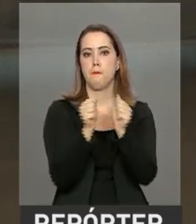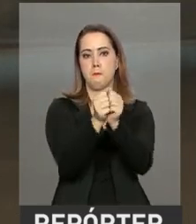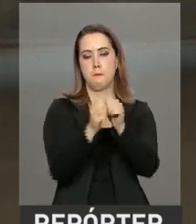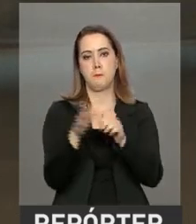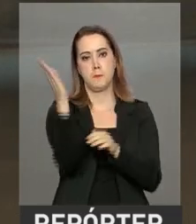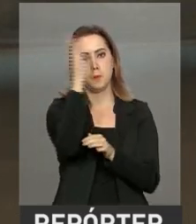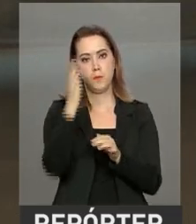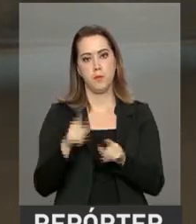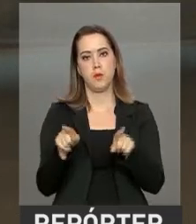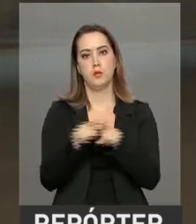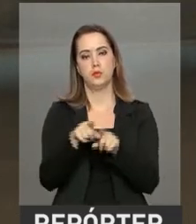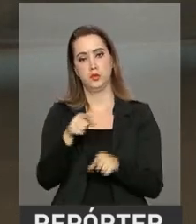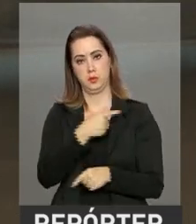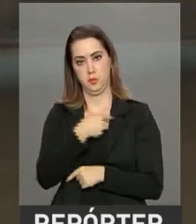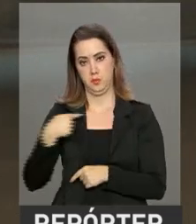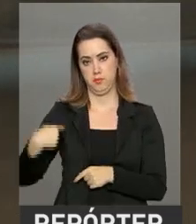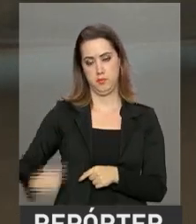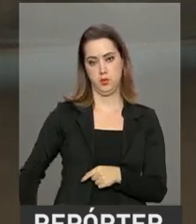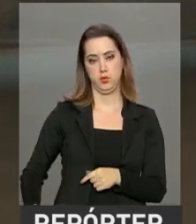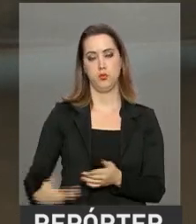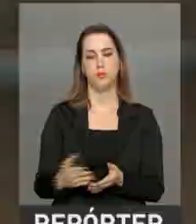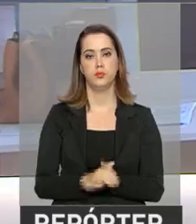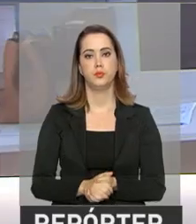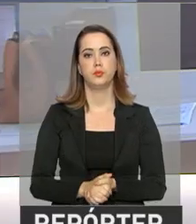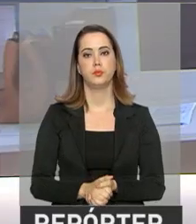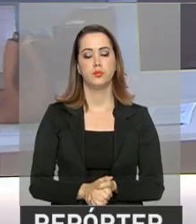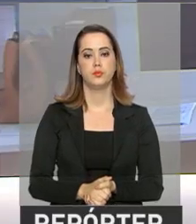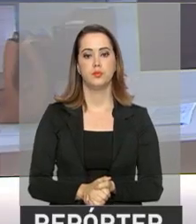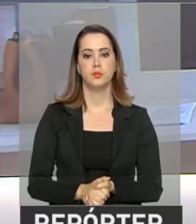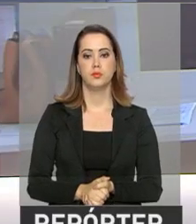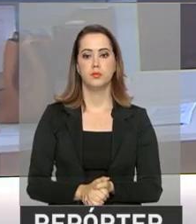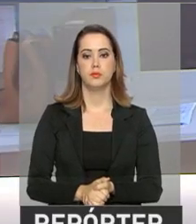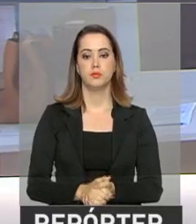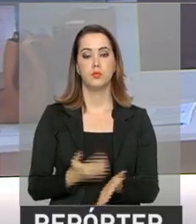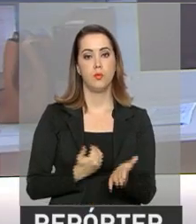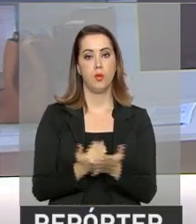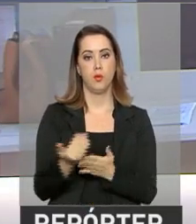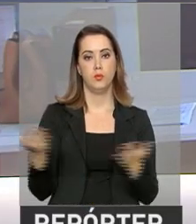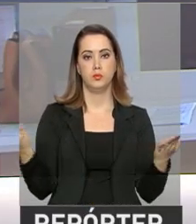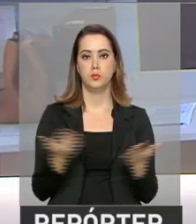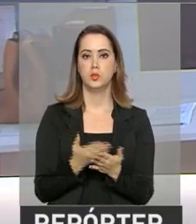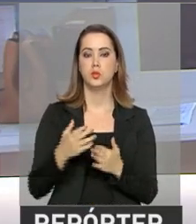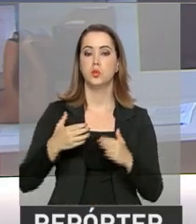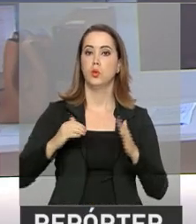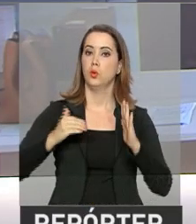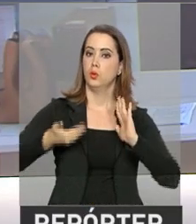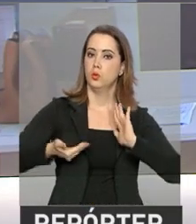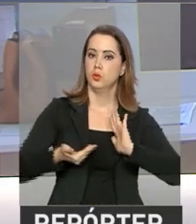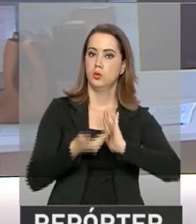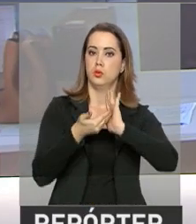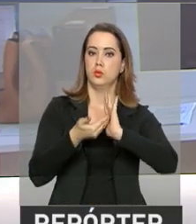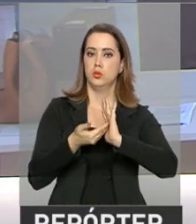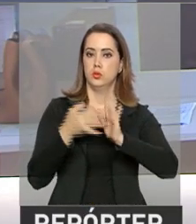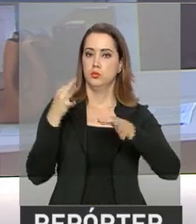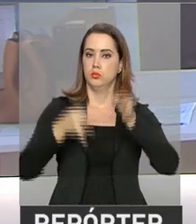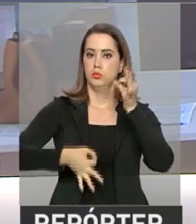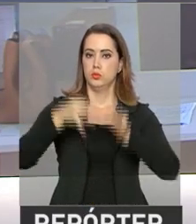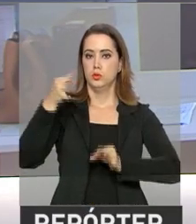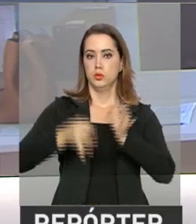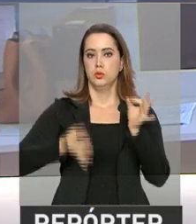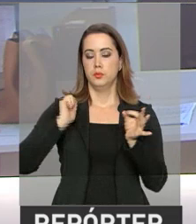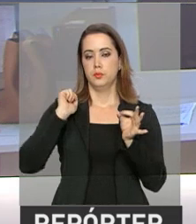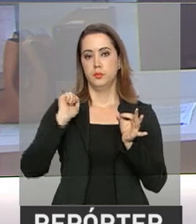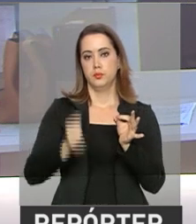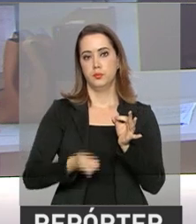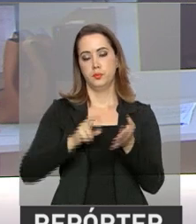do país asiático que atuam em diversos setores começou hoje no senado o julgamento final do processo de impeachment da